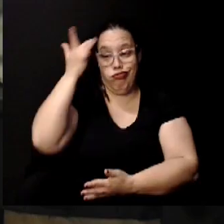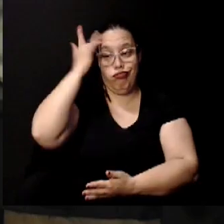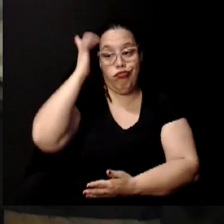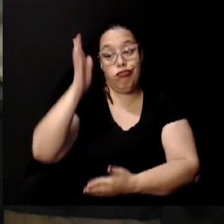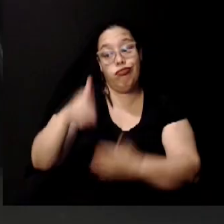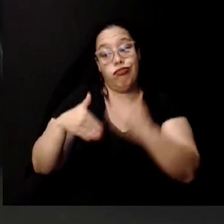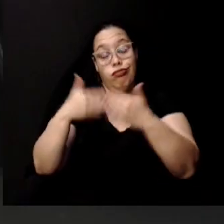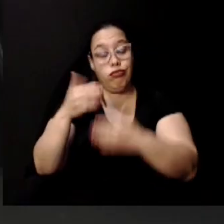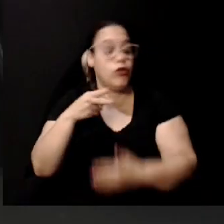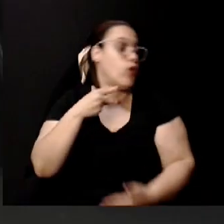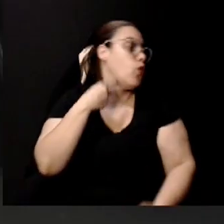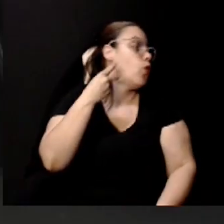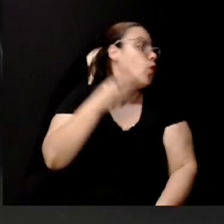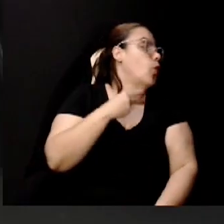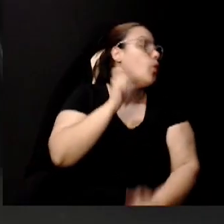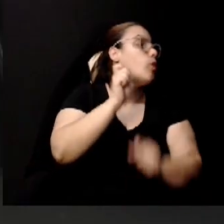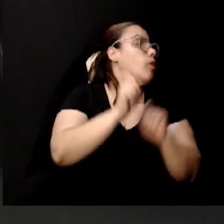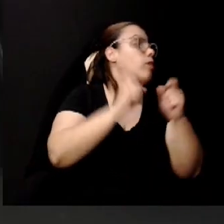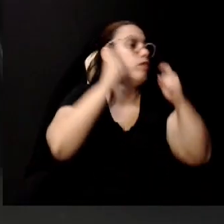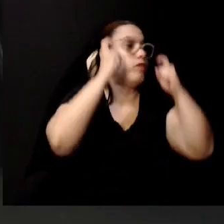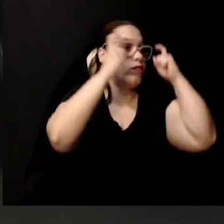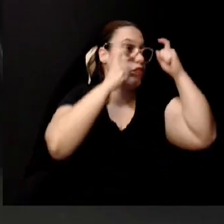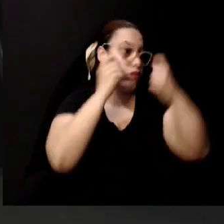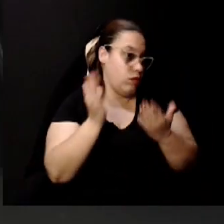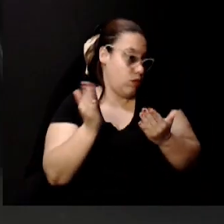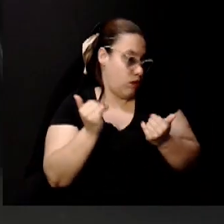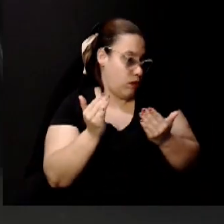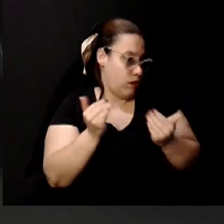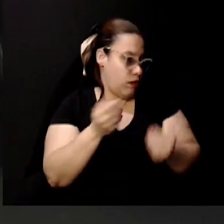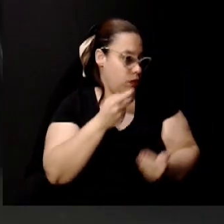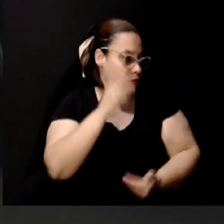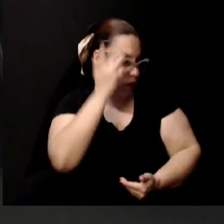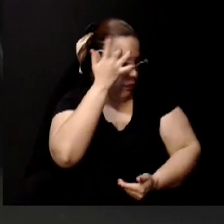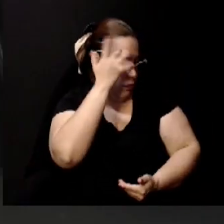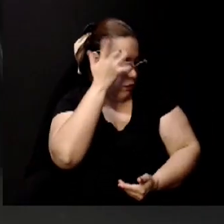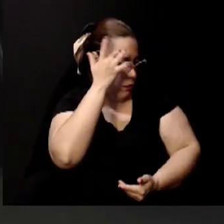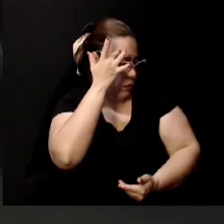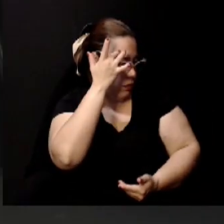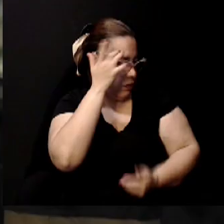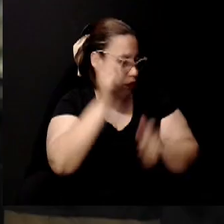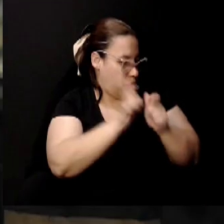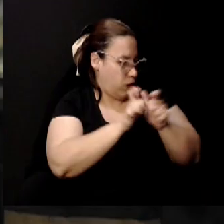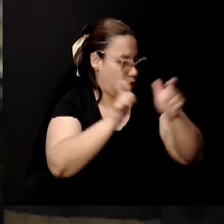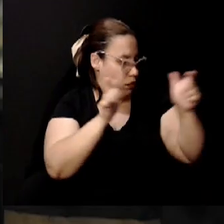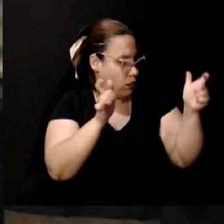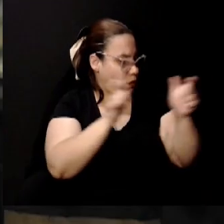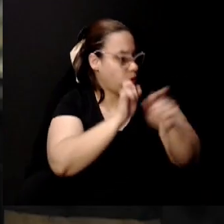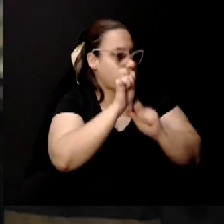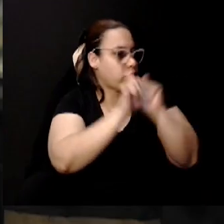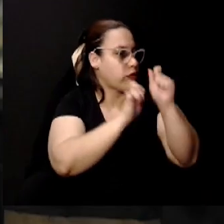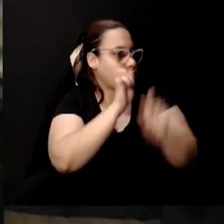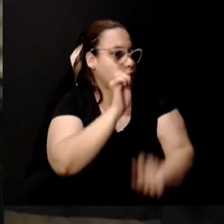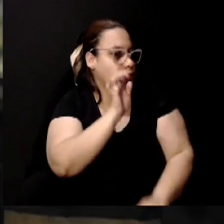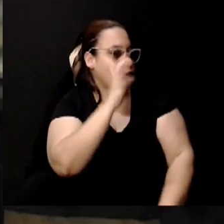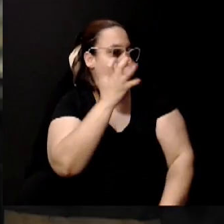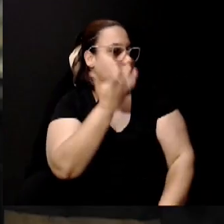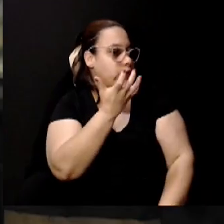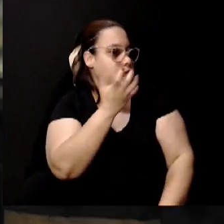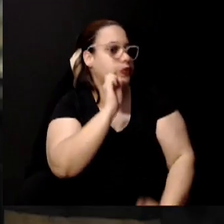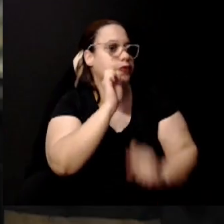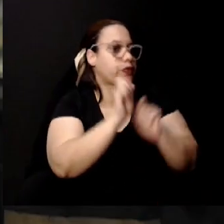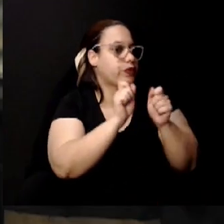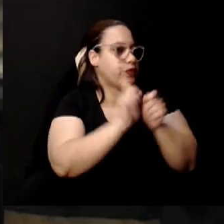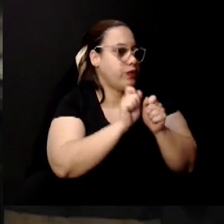Vereadora, sobre essa preocupação com a juventude, você acha que ela tem dimensão do que tem acontecido ou do que tem sido